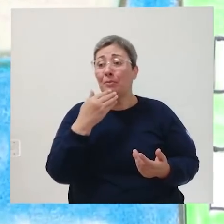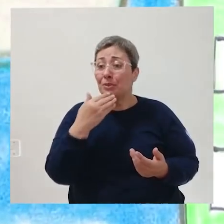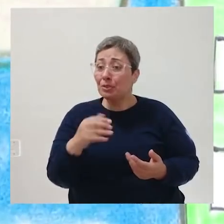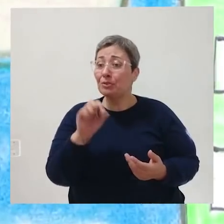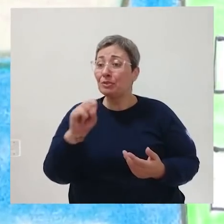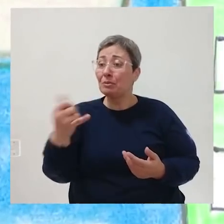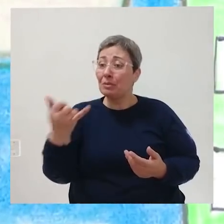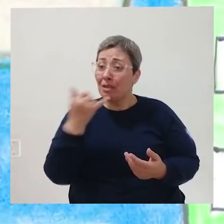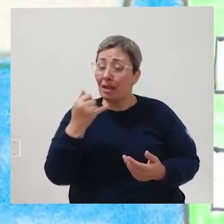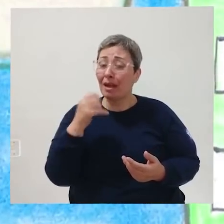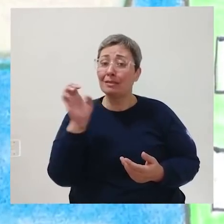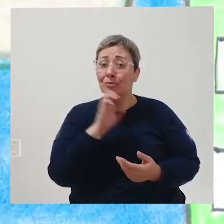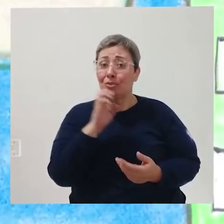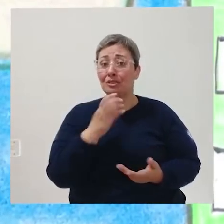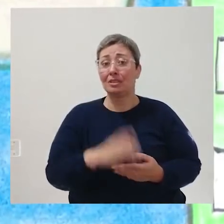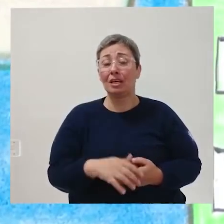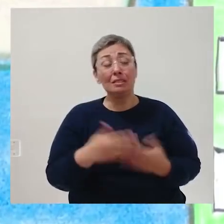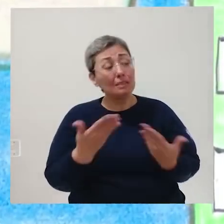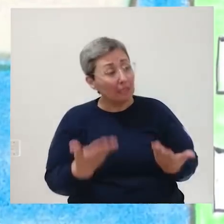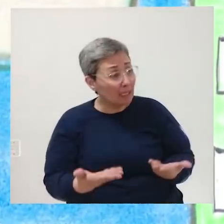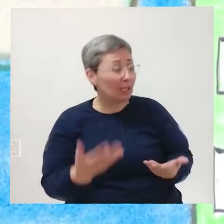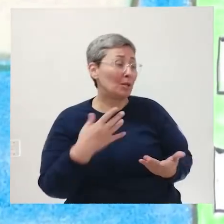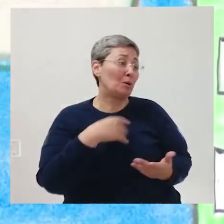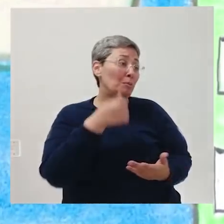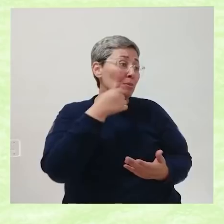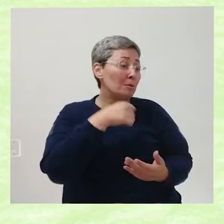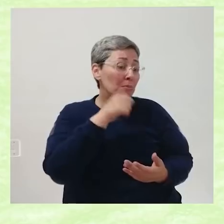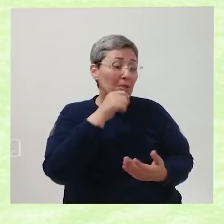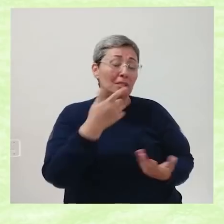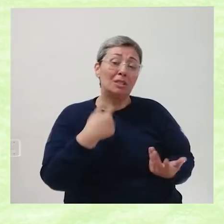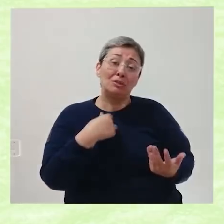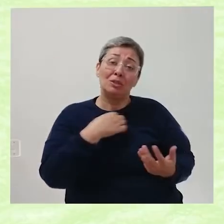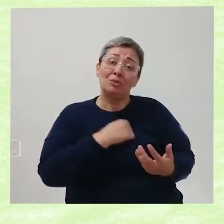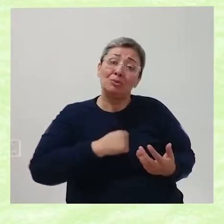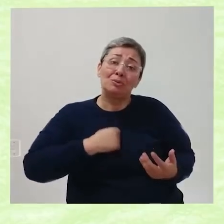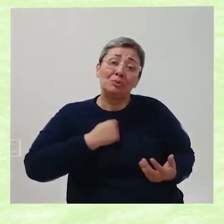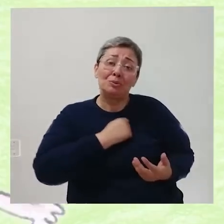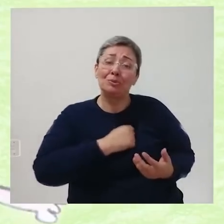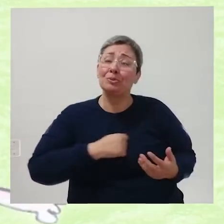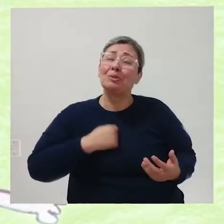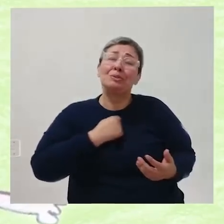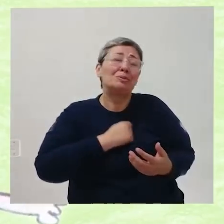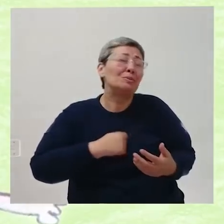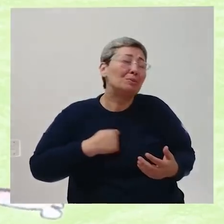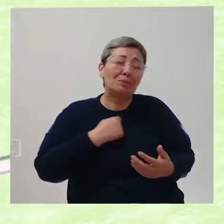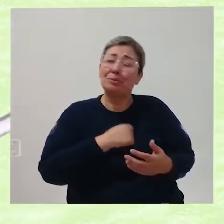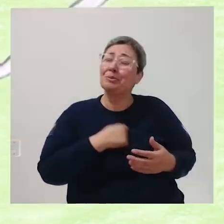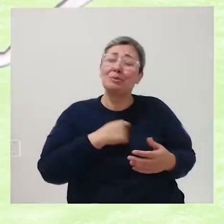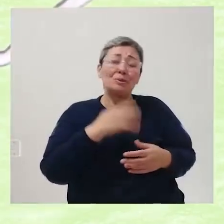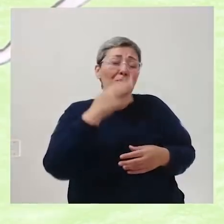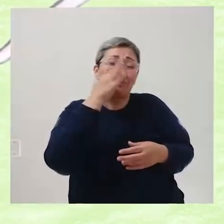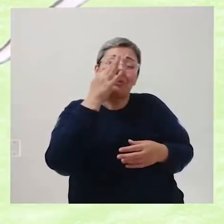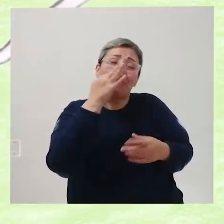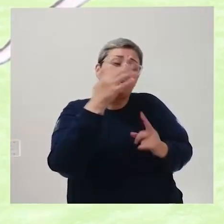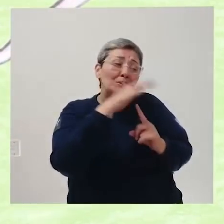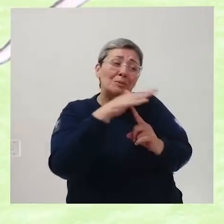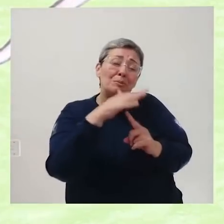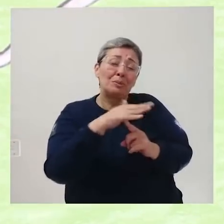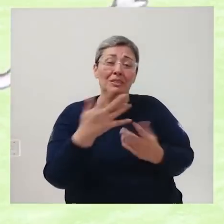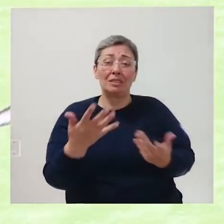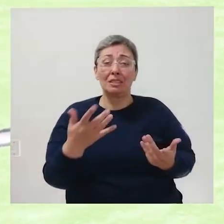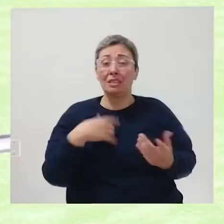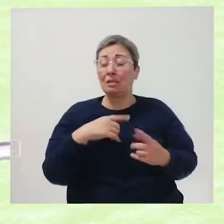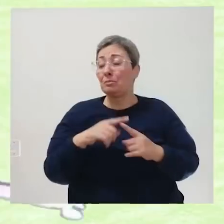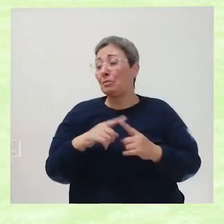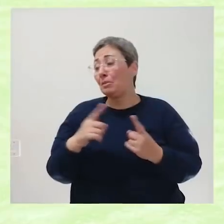Patrícia, mamãe não pediu pra você só ligar em caso de emergência? Pois é, mamãe. Estou com uma saudade enorme